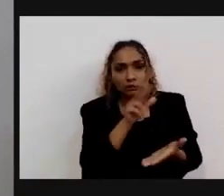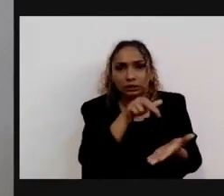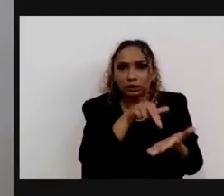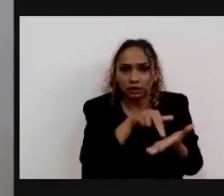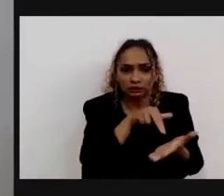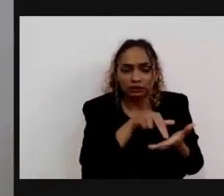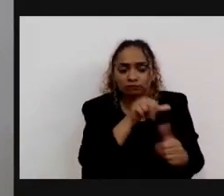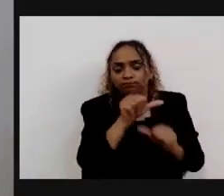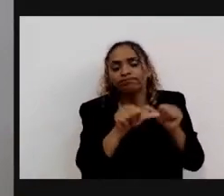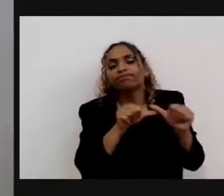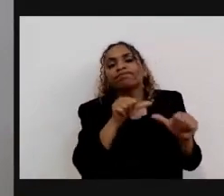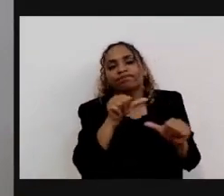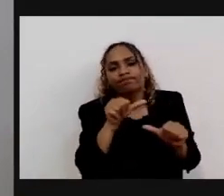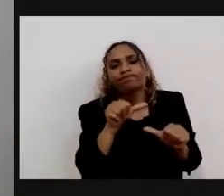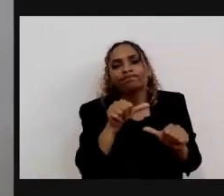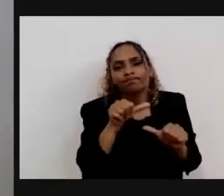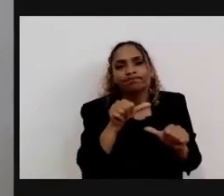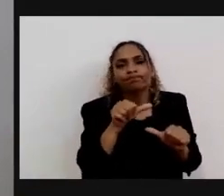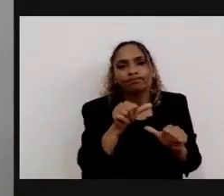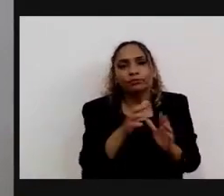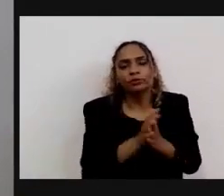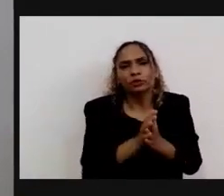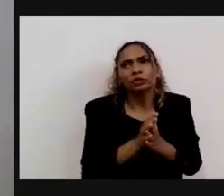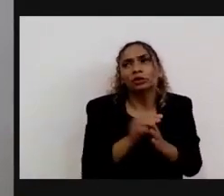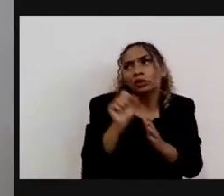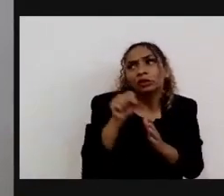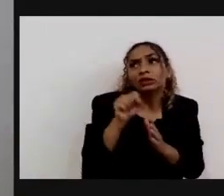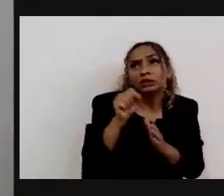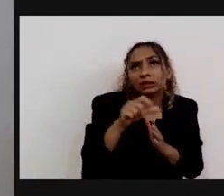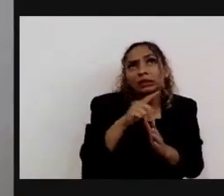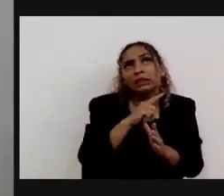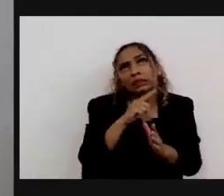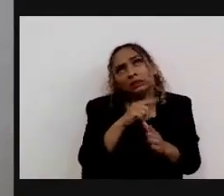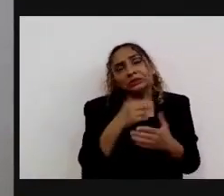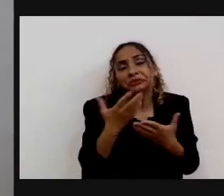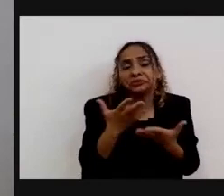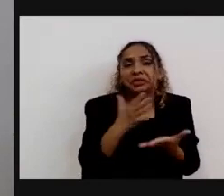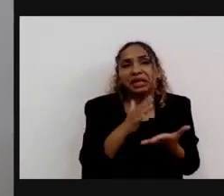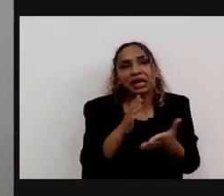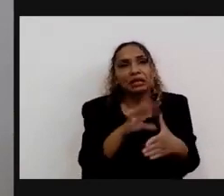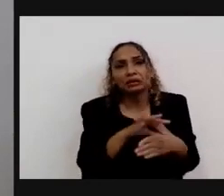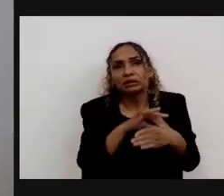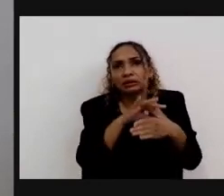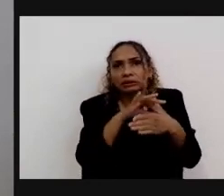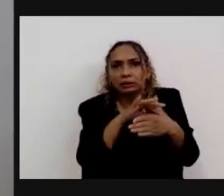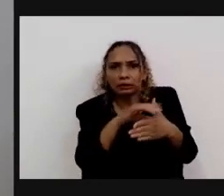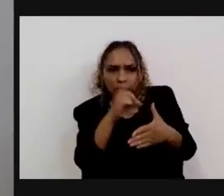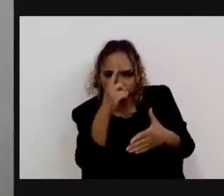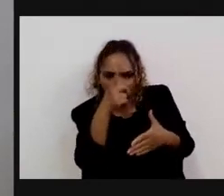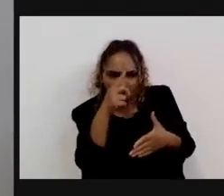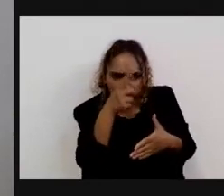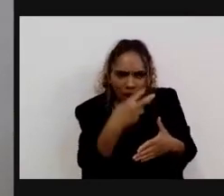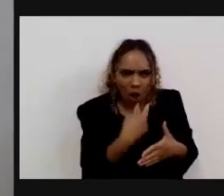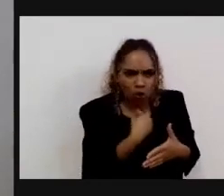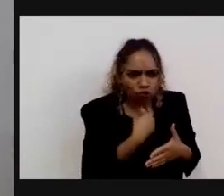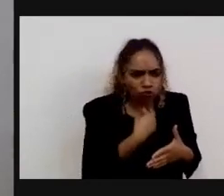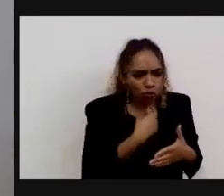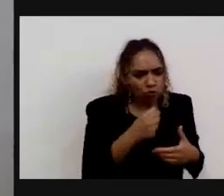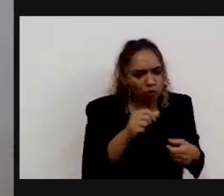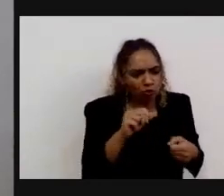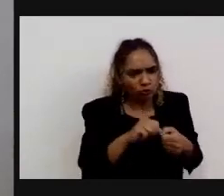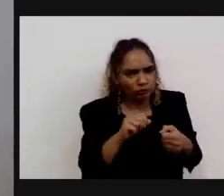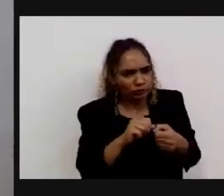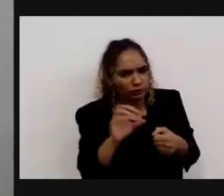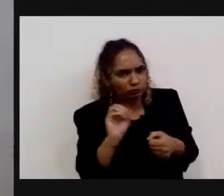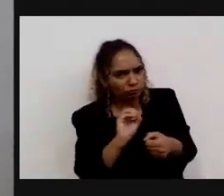fizeram a diferença Claro se a gente tivesse como Teresa disse né uma liderança autoritária não pode fazer nada não tem